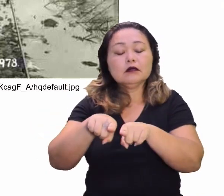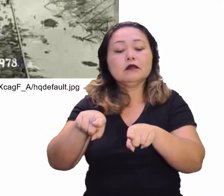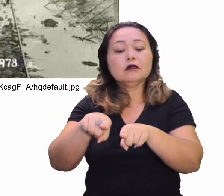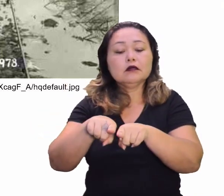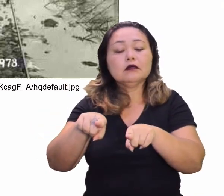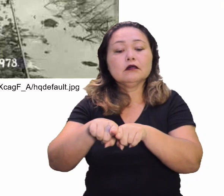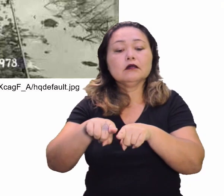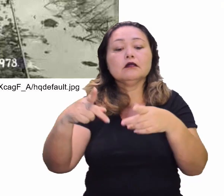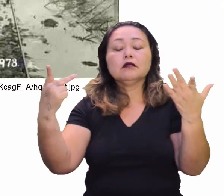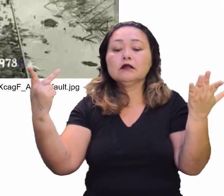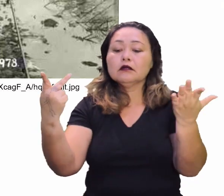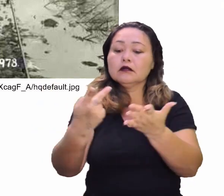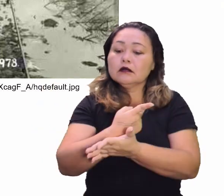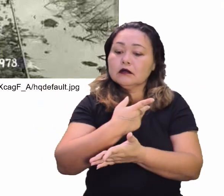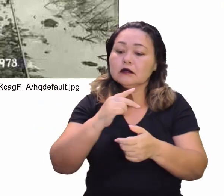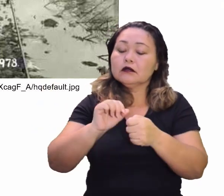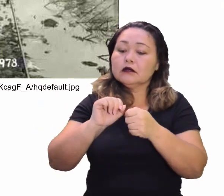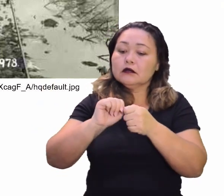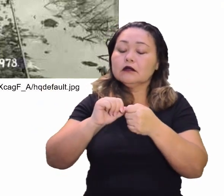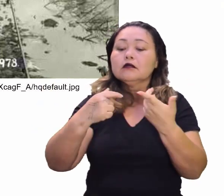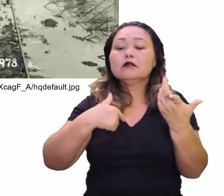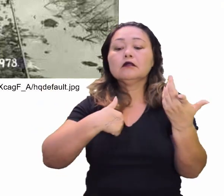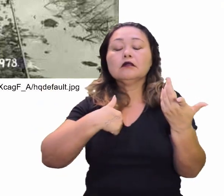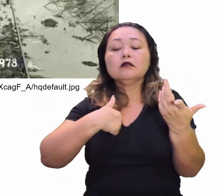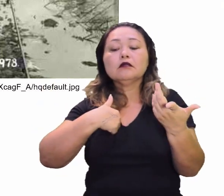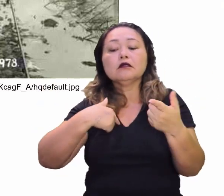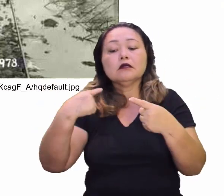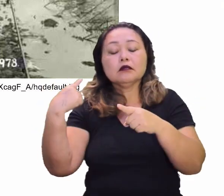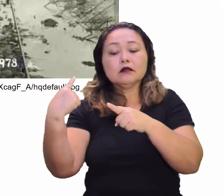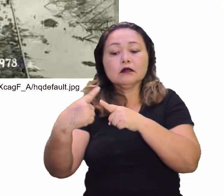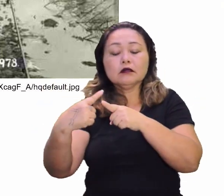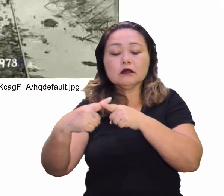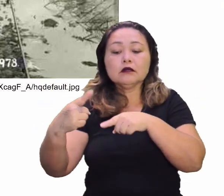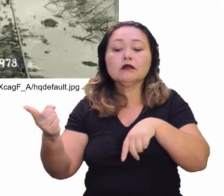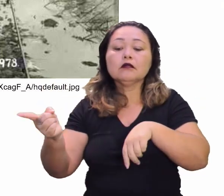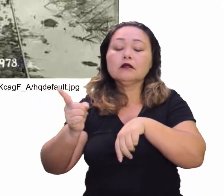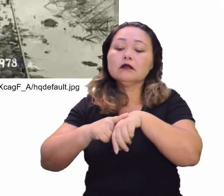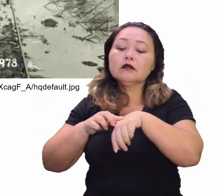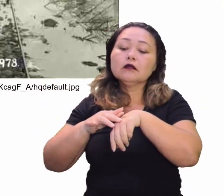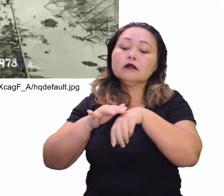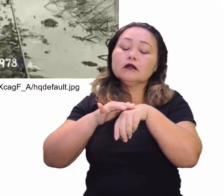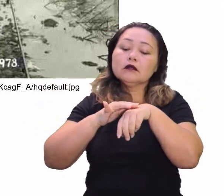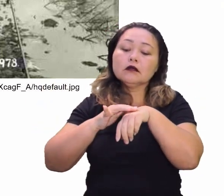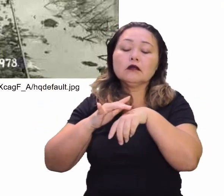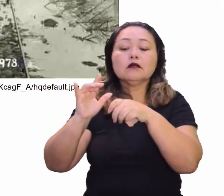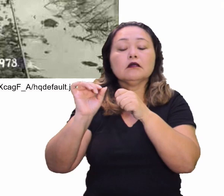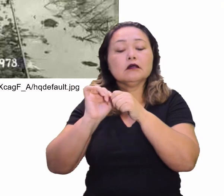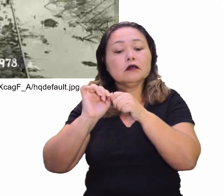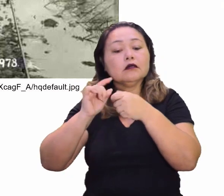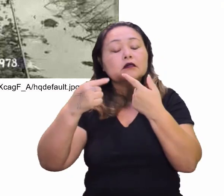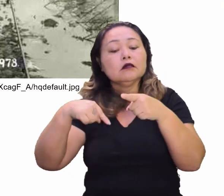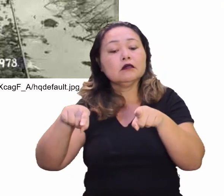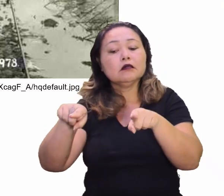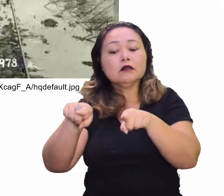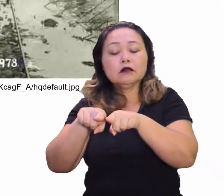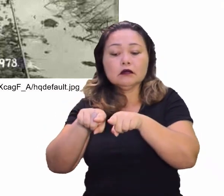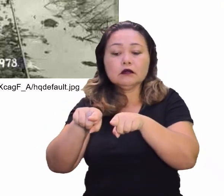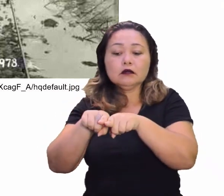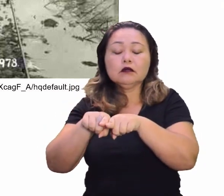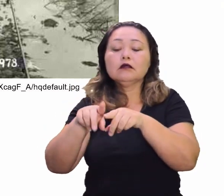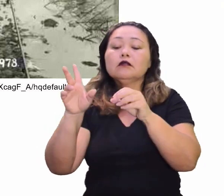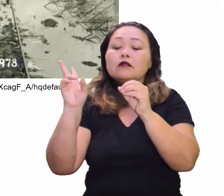correram acidentes, abandonos por conta das doenças tropicais, o contato com a população,